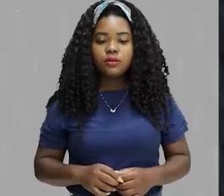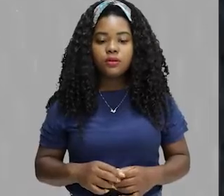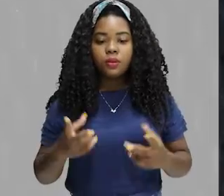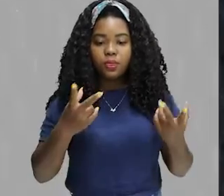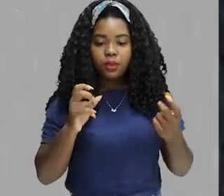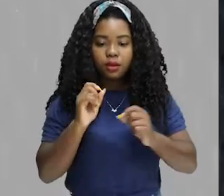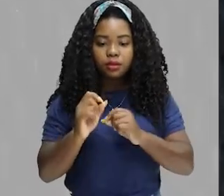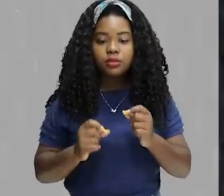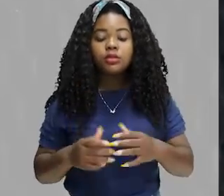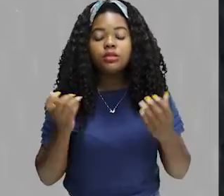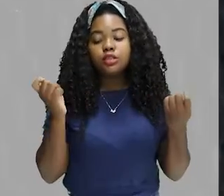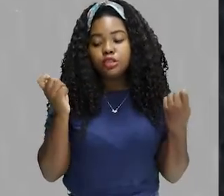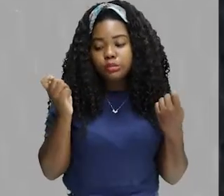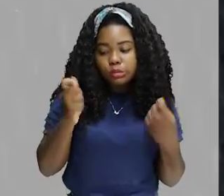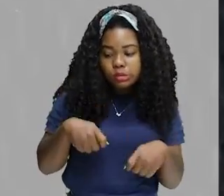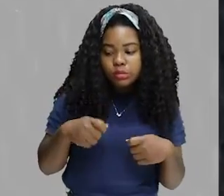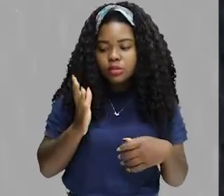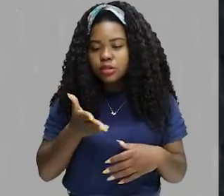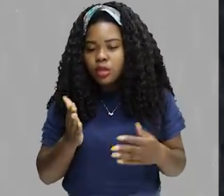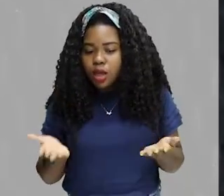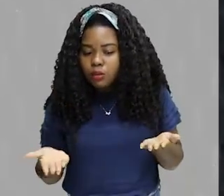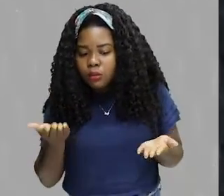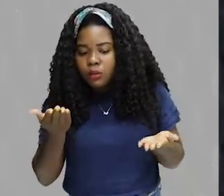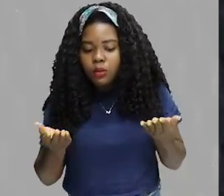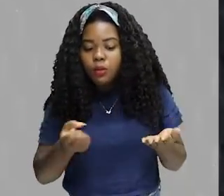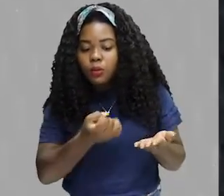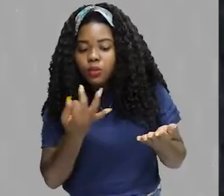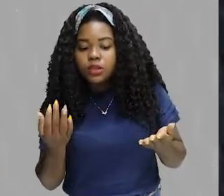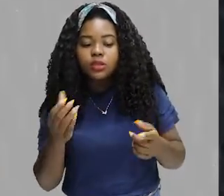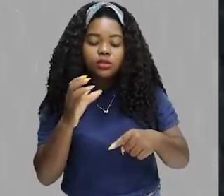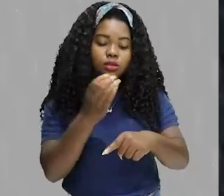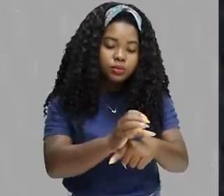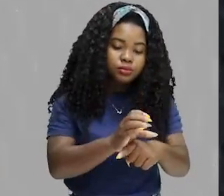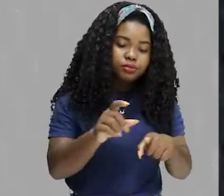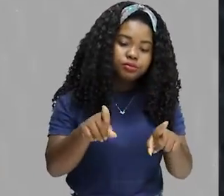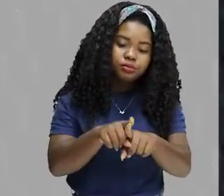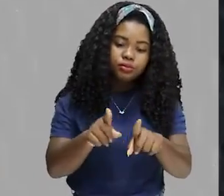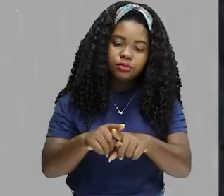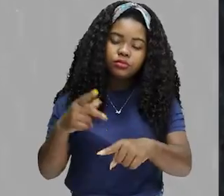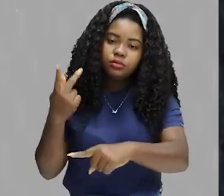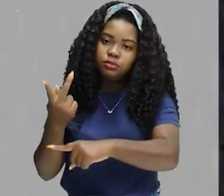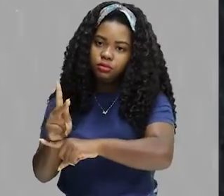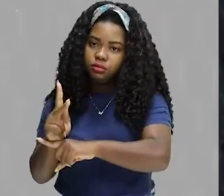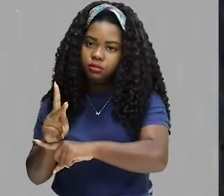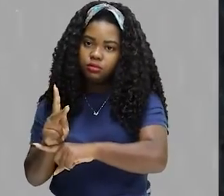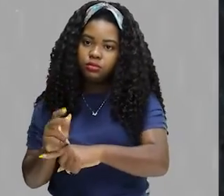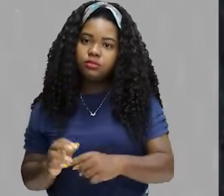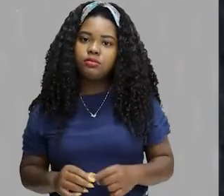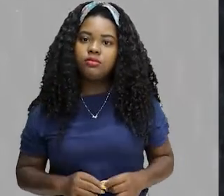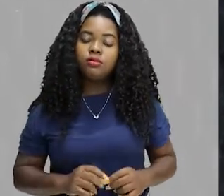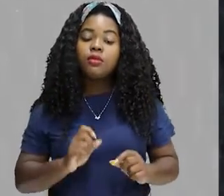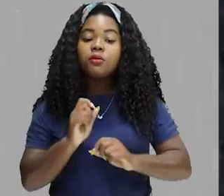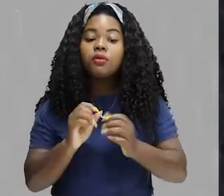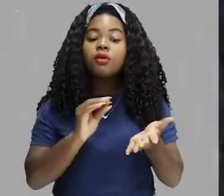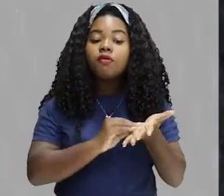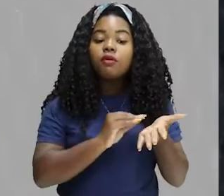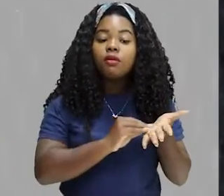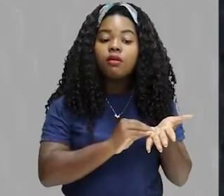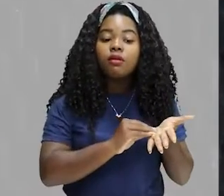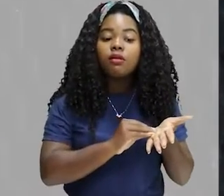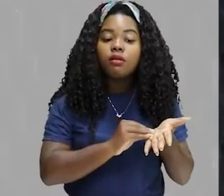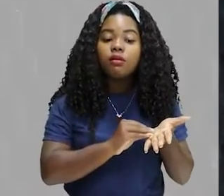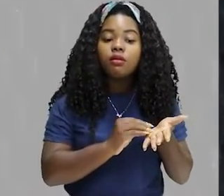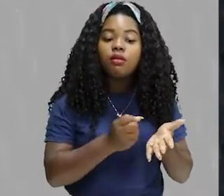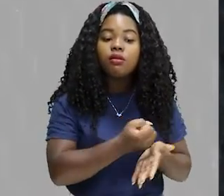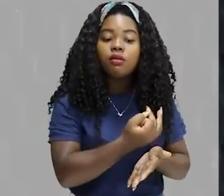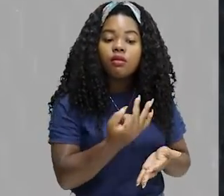nós já balanceamos a quantidade de carbonos e a quantidade de hidrogênios. O que está faltando? A